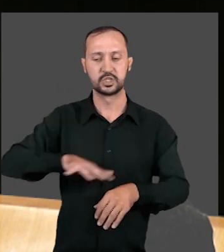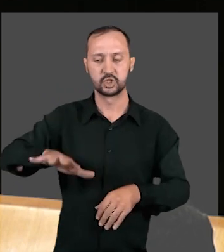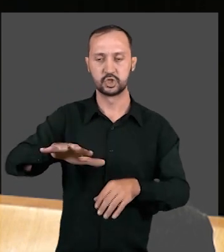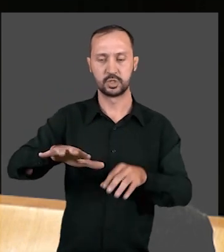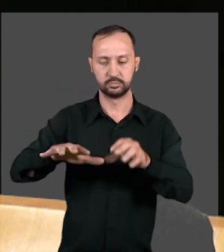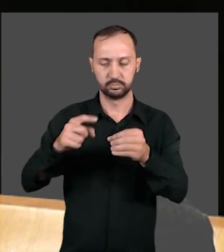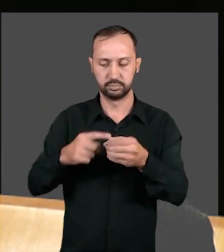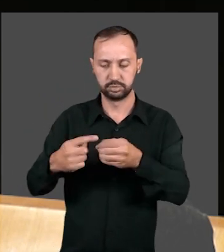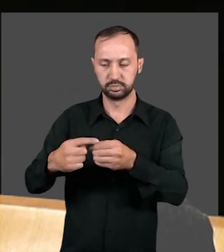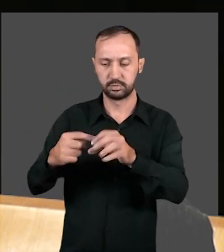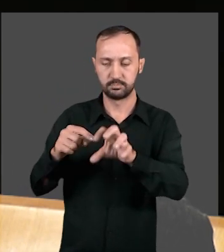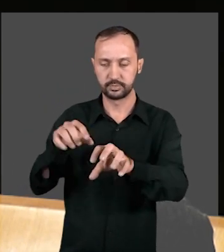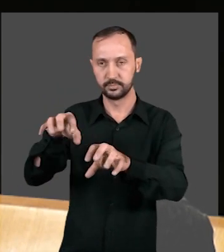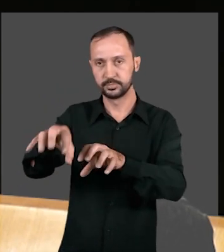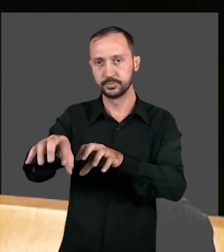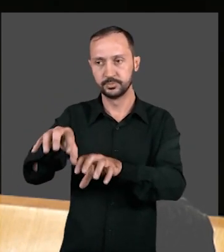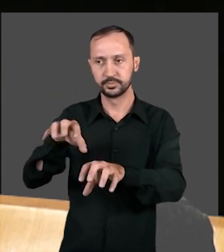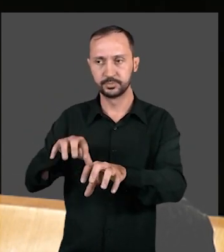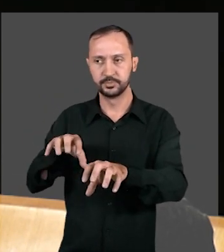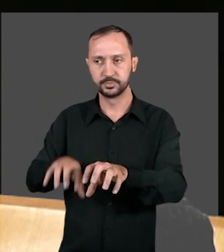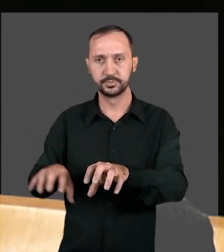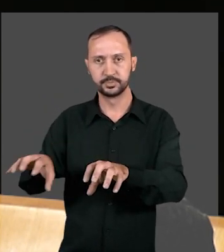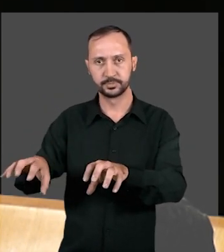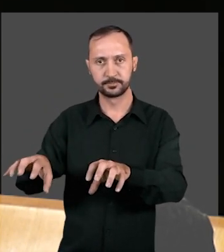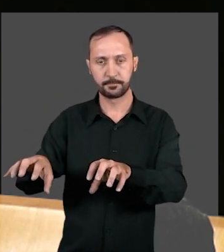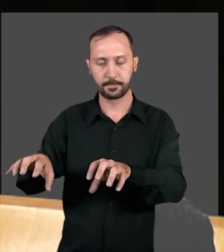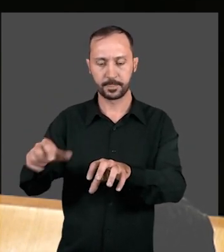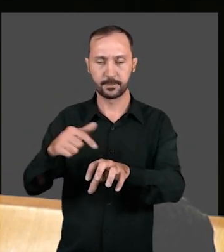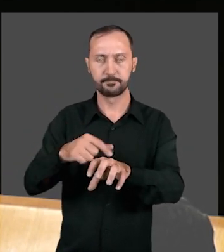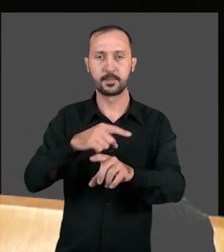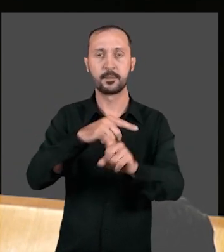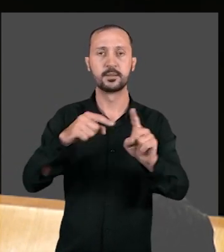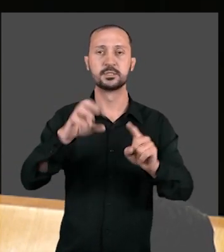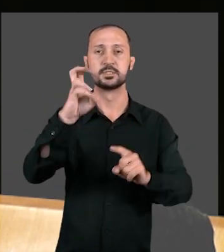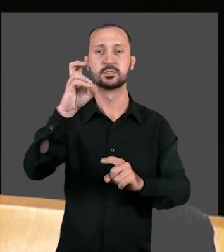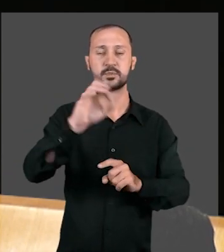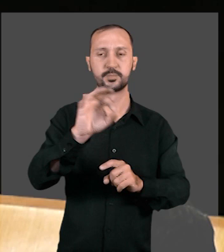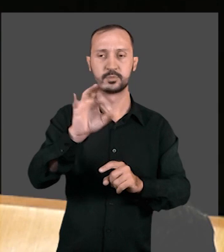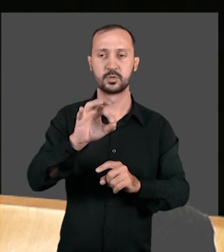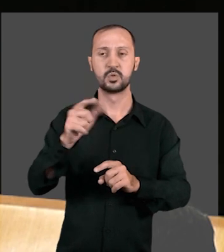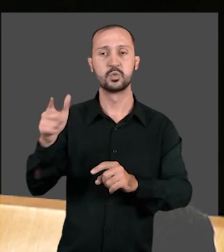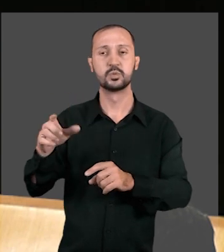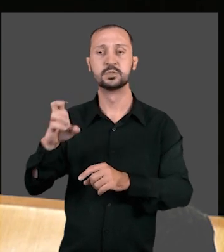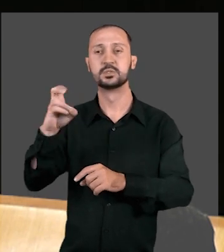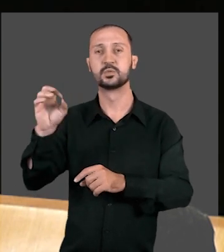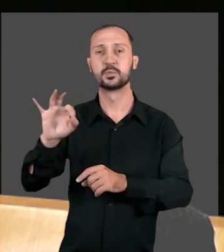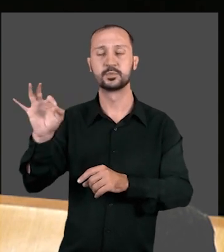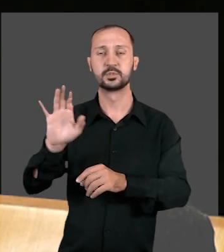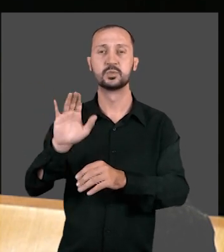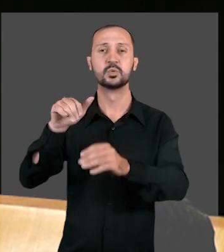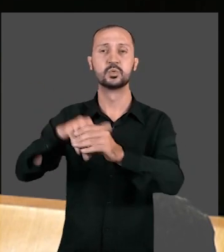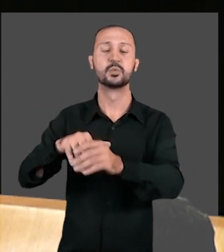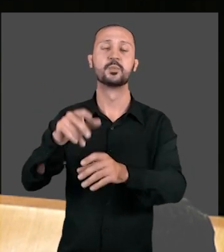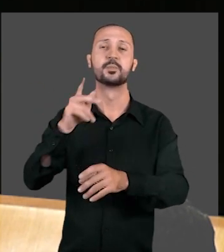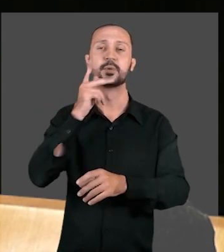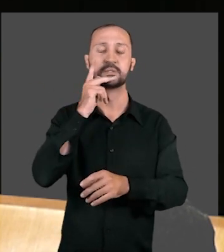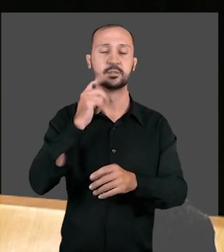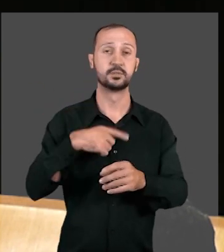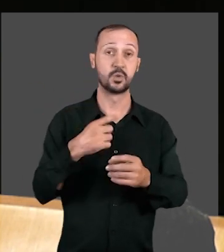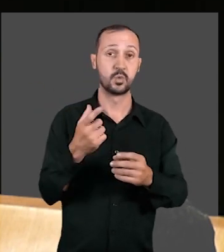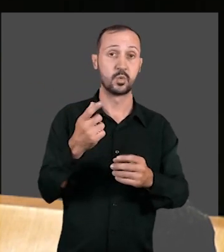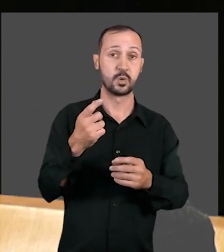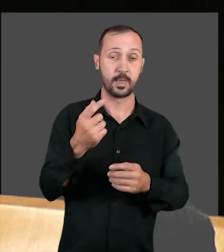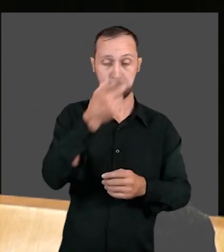distrito, e a outra metade é eleita pelo voto partidário. De modo que o eleitor tem